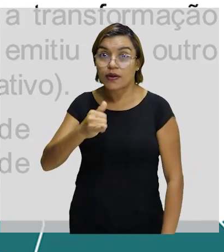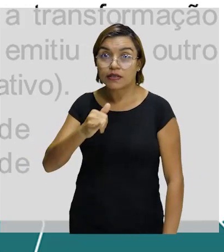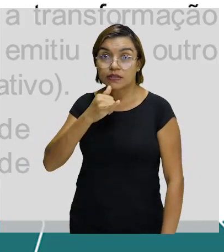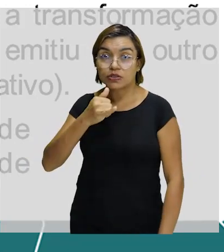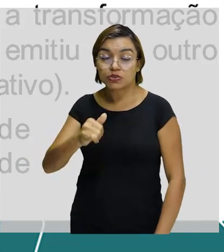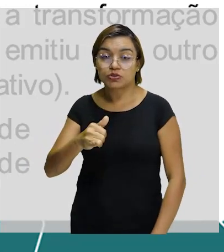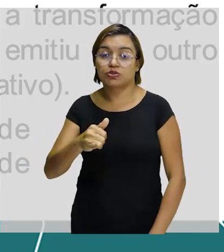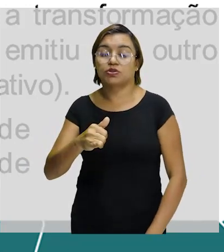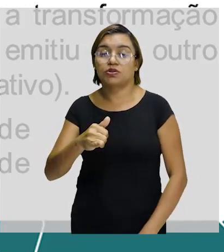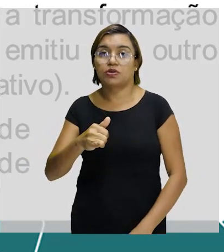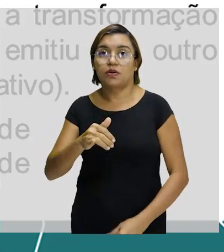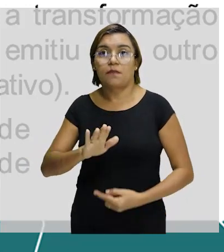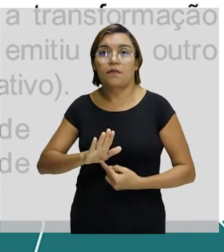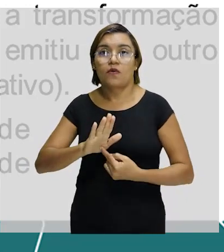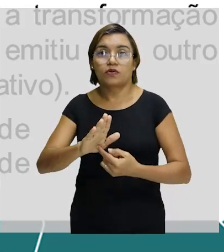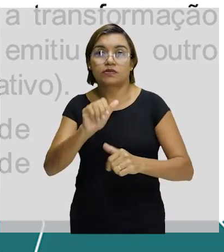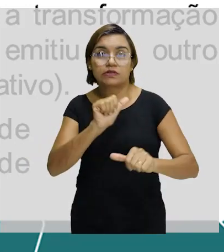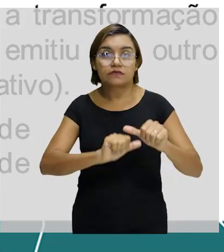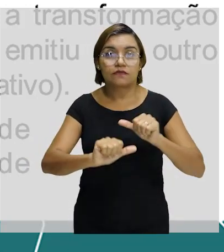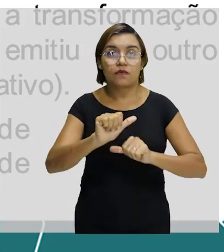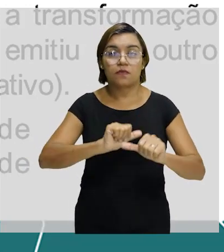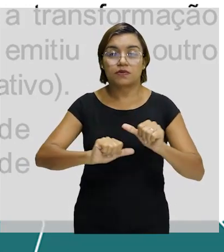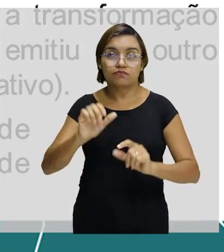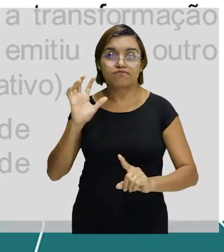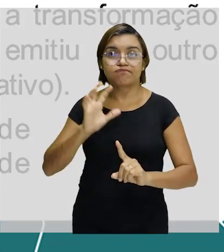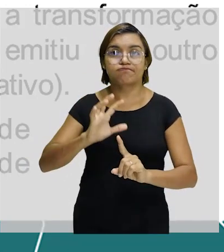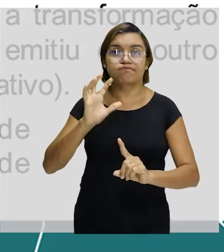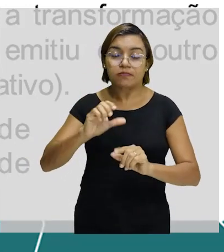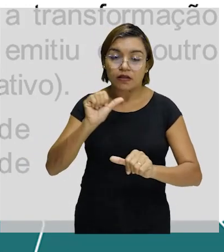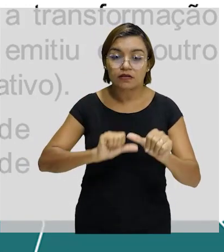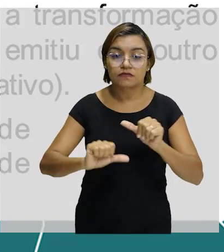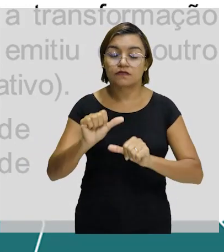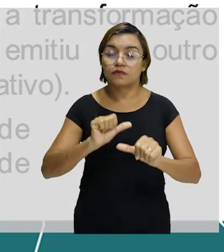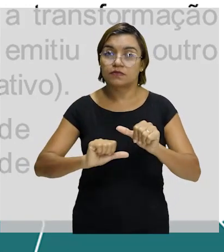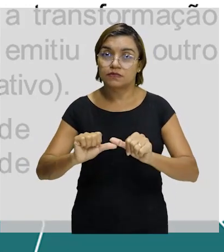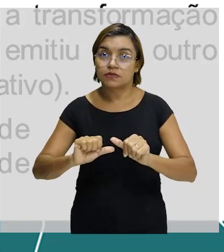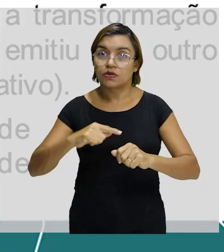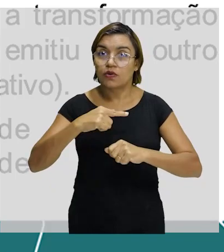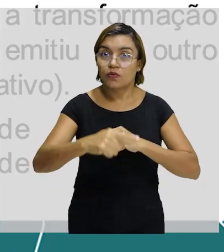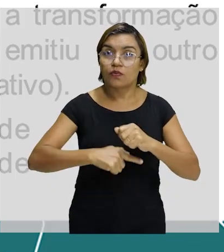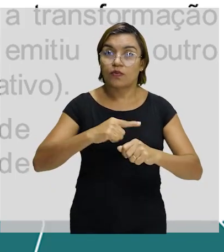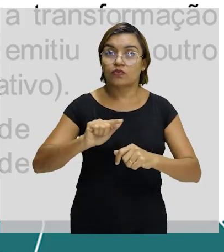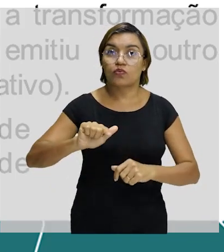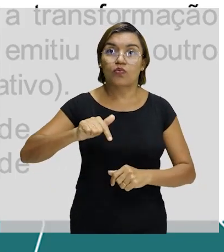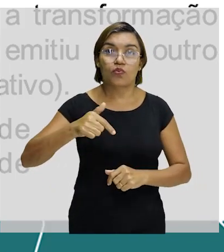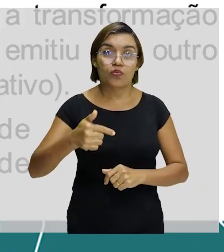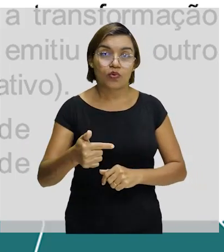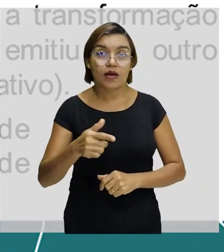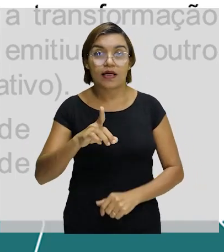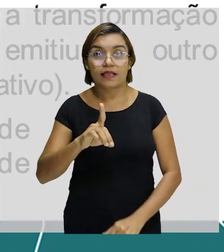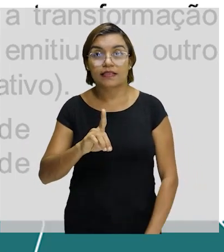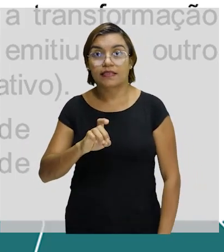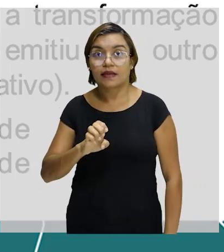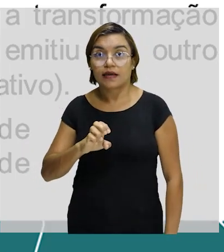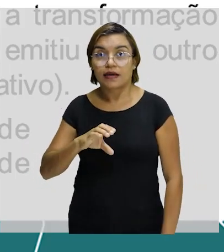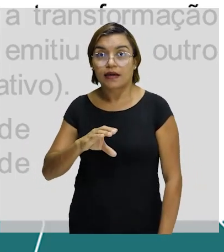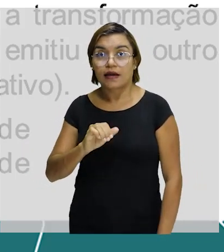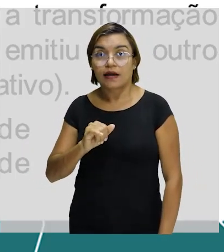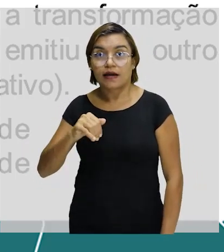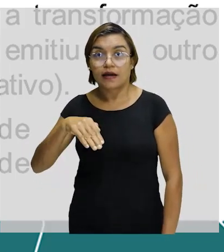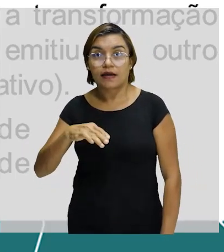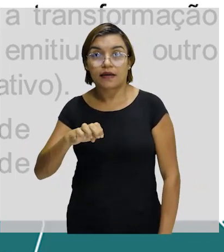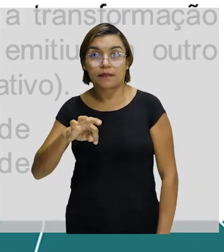emitida, promove a transformação do átomo que emitiu em um outro, chamado de decaimento radioativo